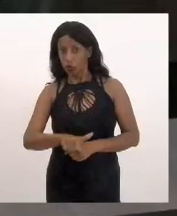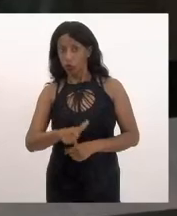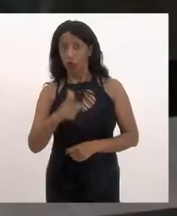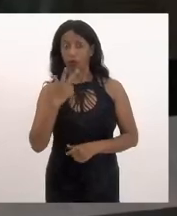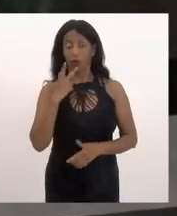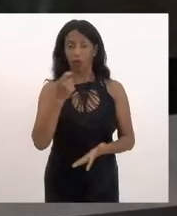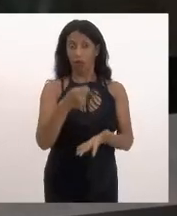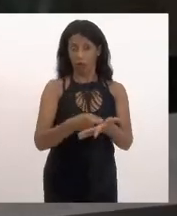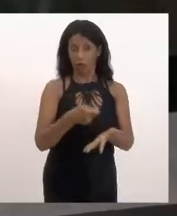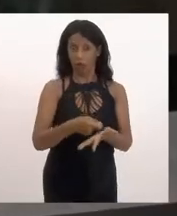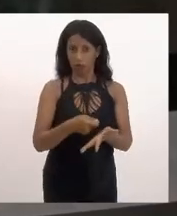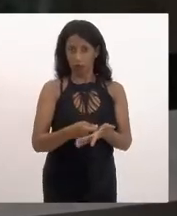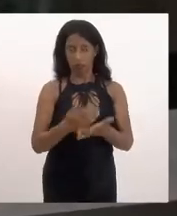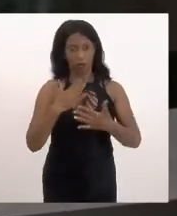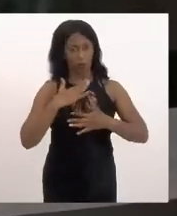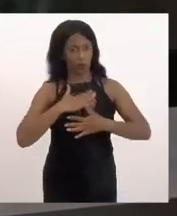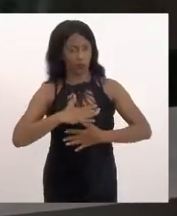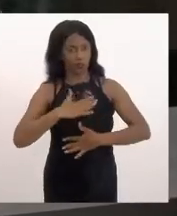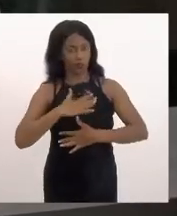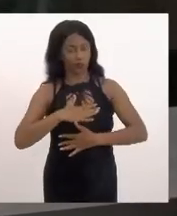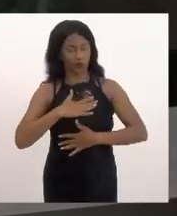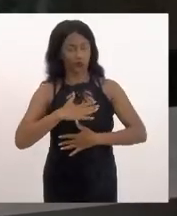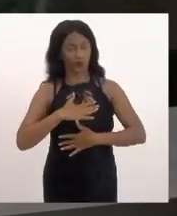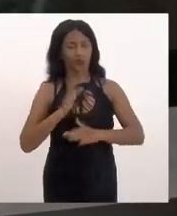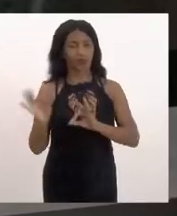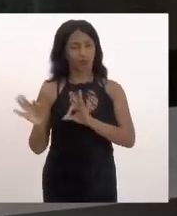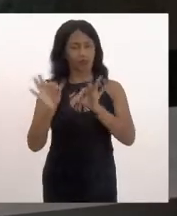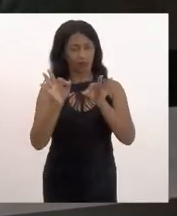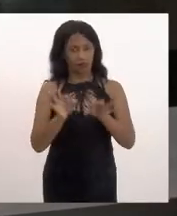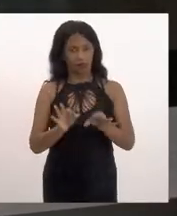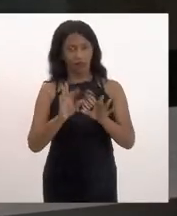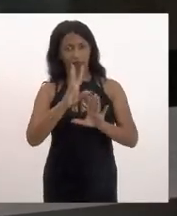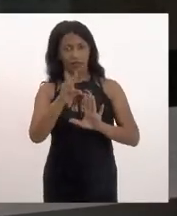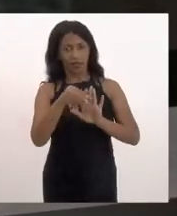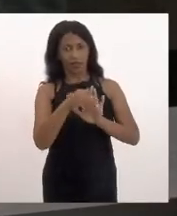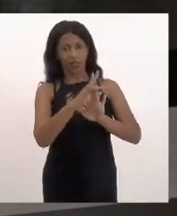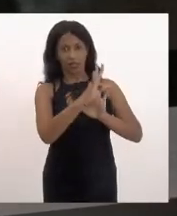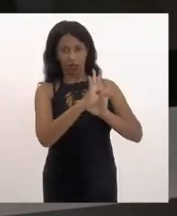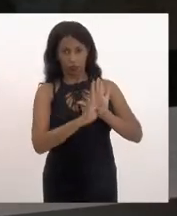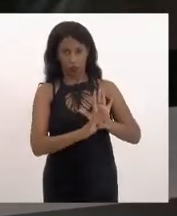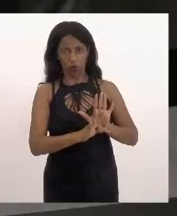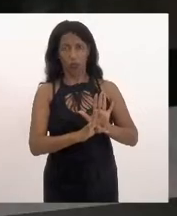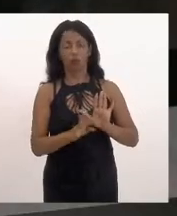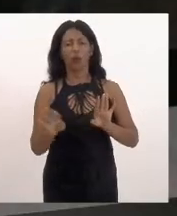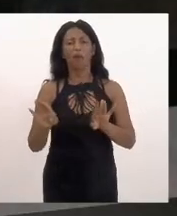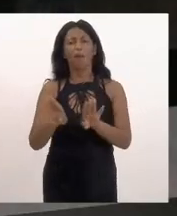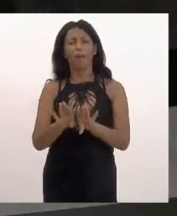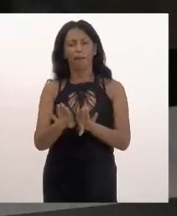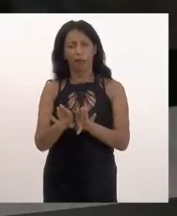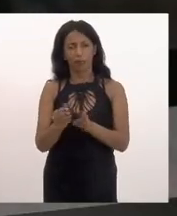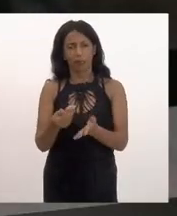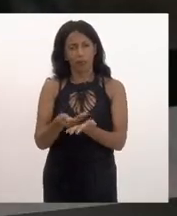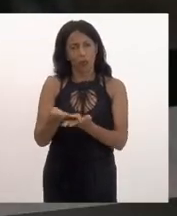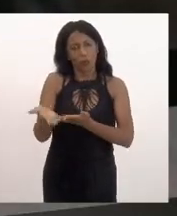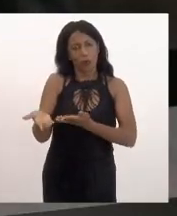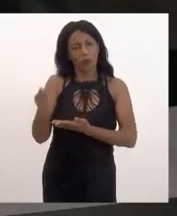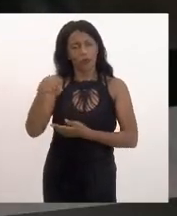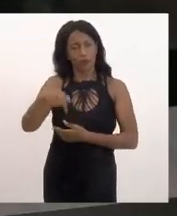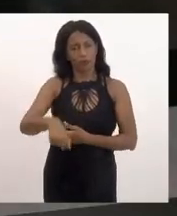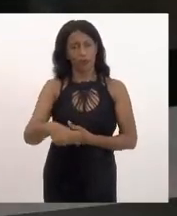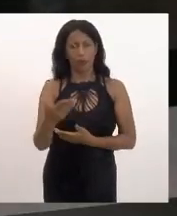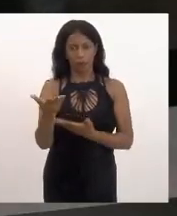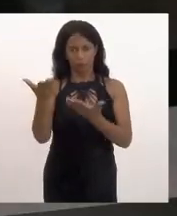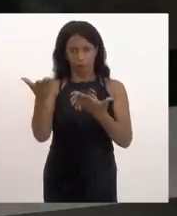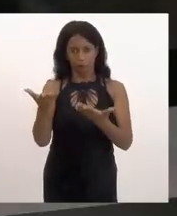e garantir com tranquilidade que será inserido no texto a garantia da paridade como encaminhado aqui por